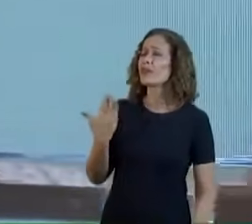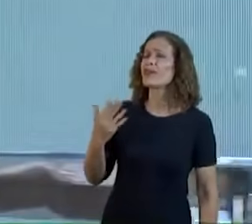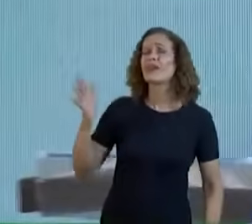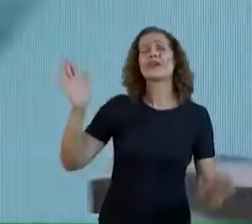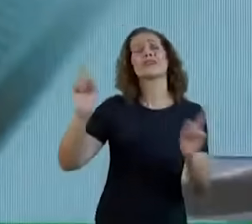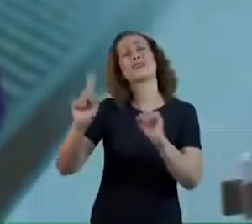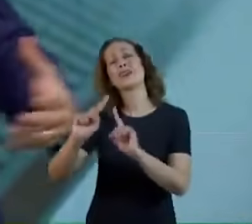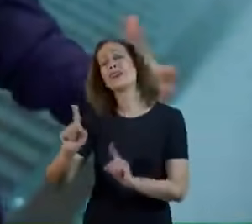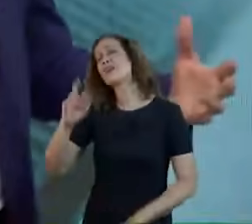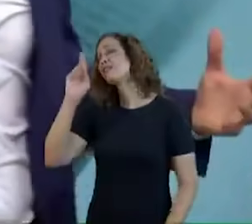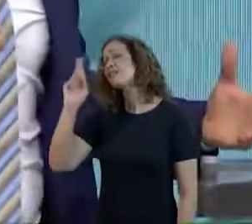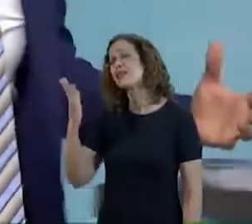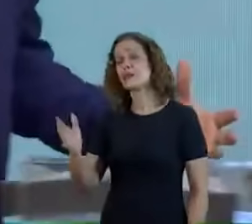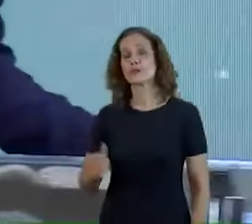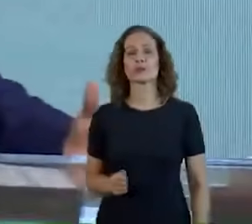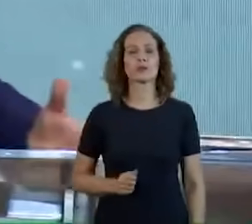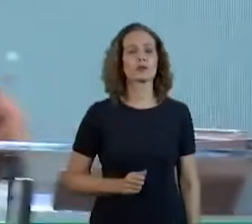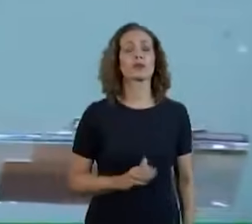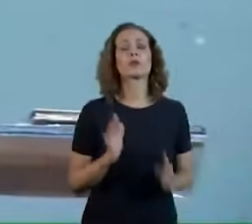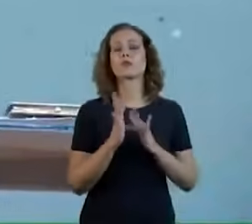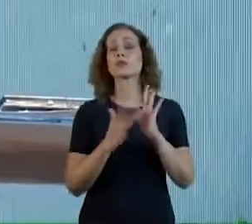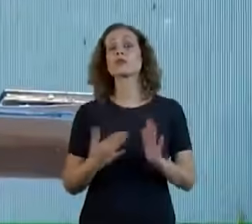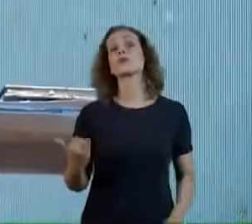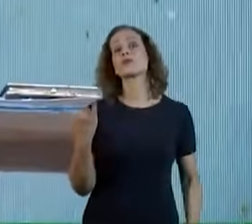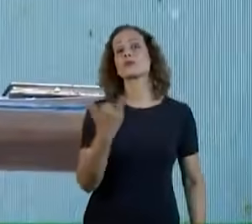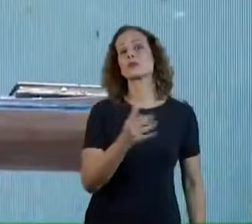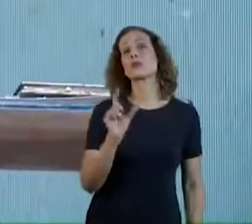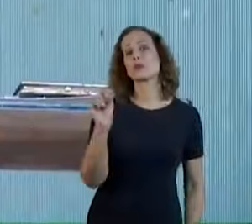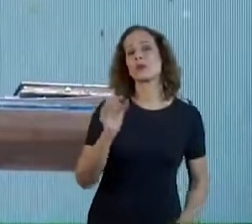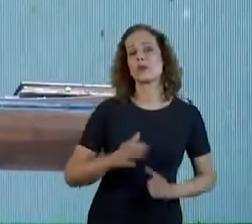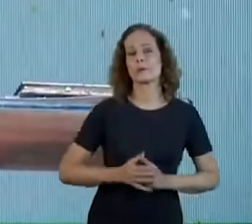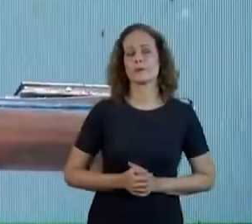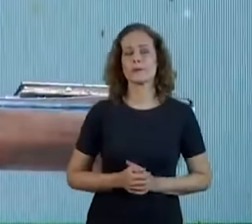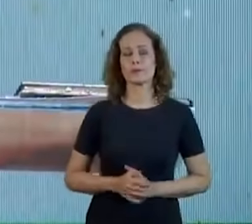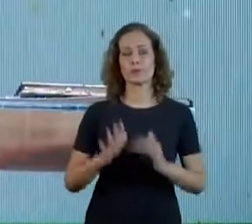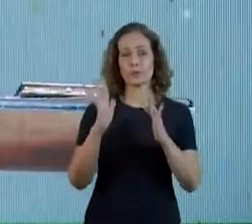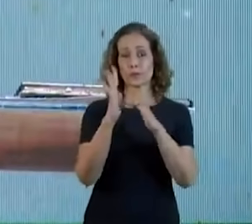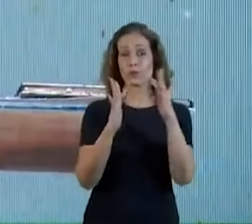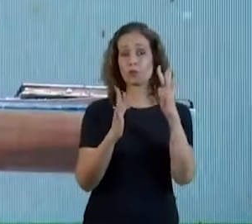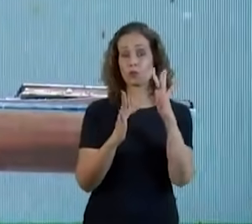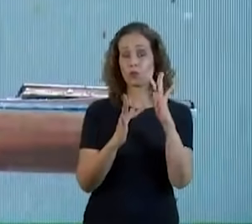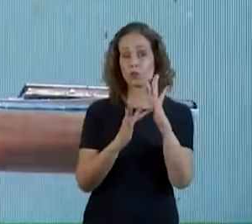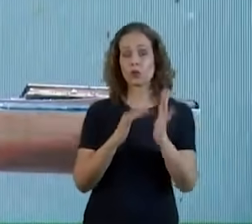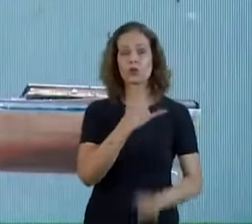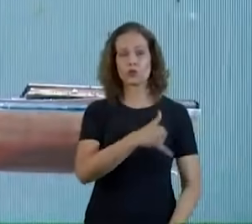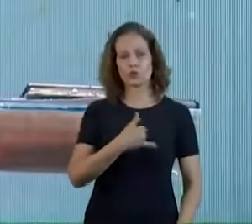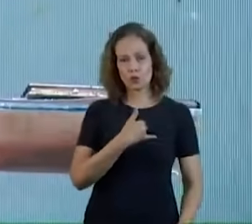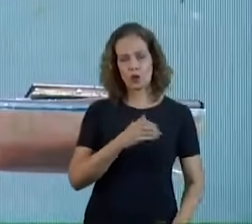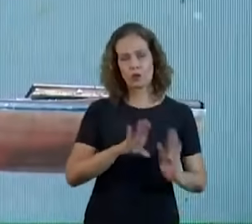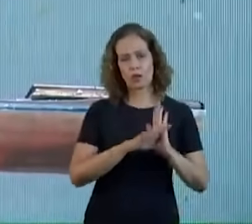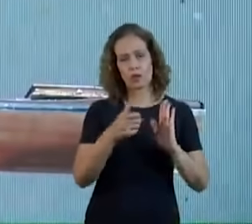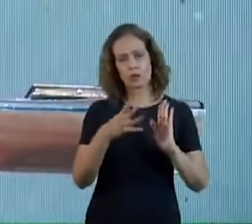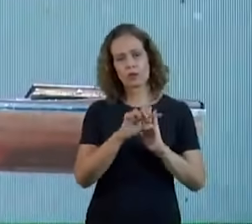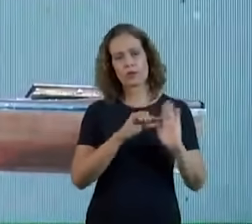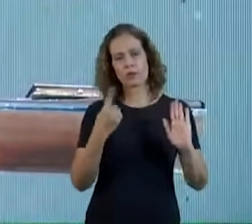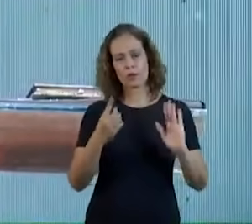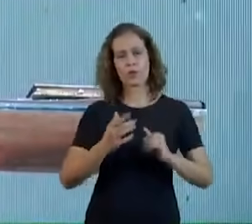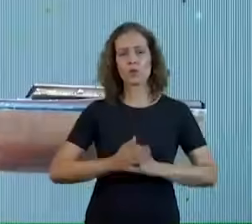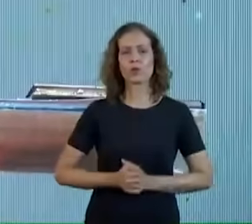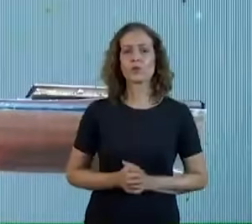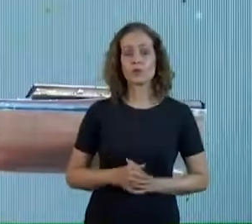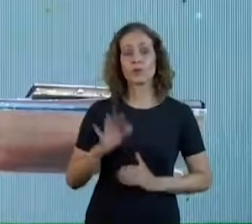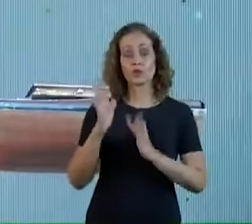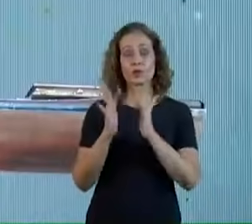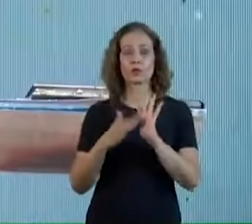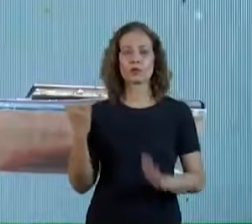Não, Senhor. Aí olha o que ele diz para eles, olha. Jesus, João 14, 1. Não se